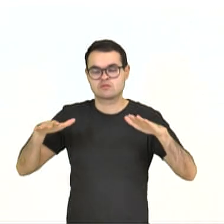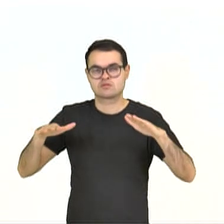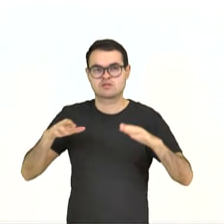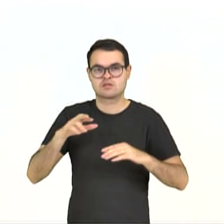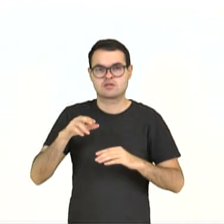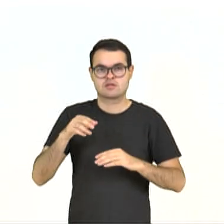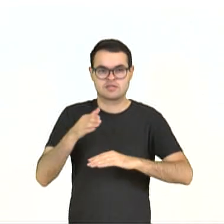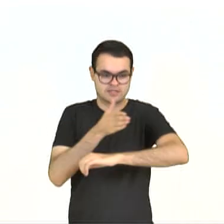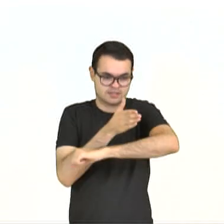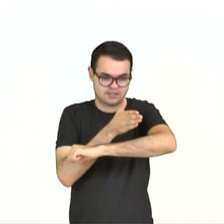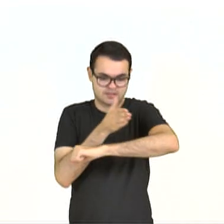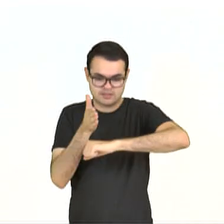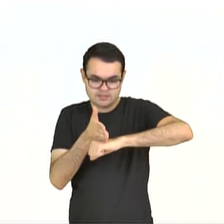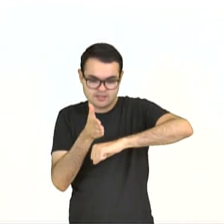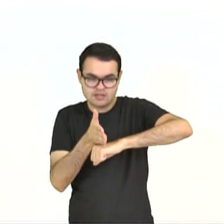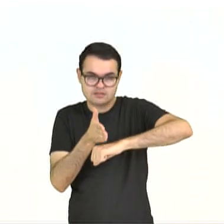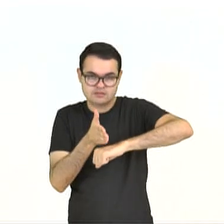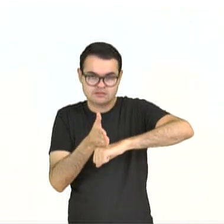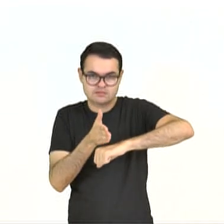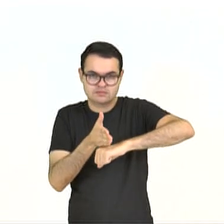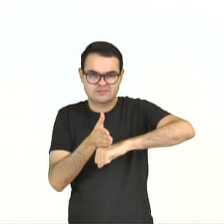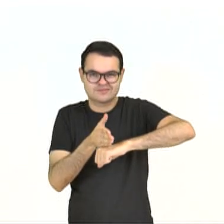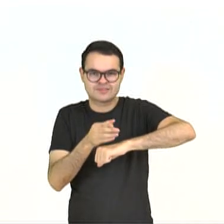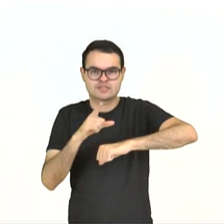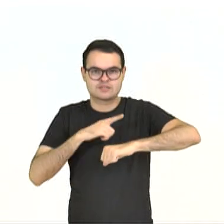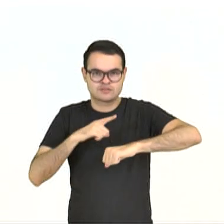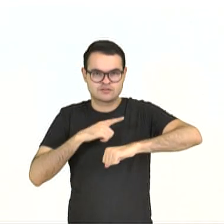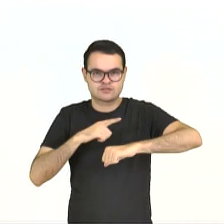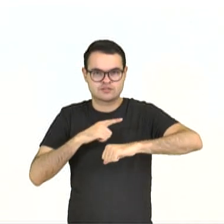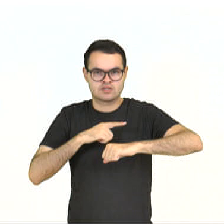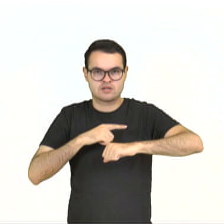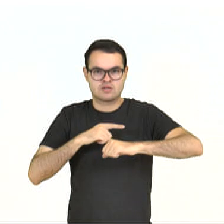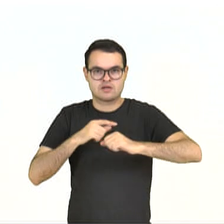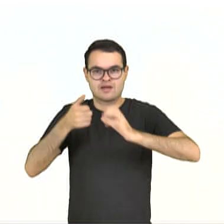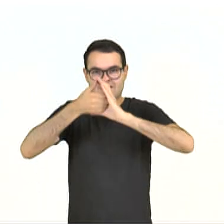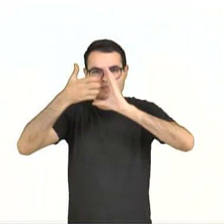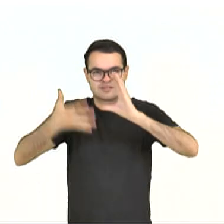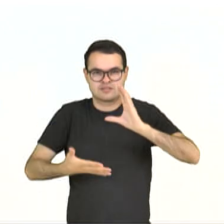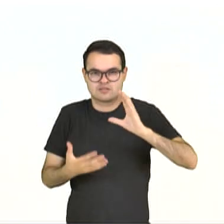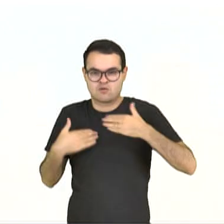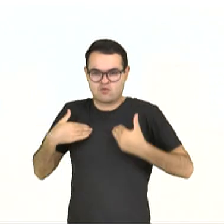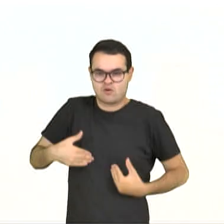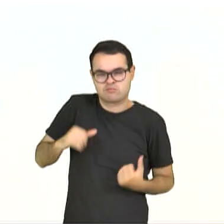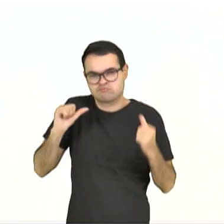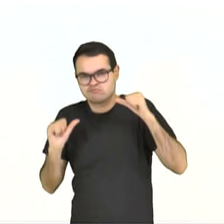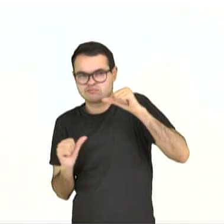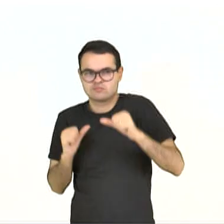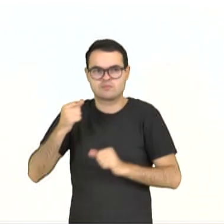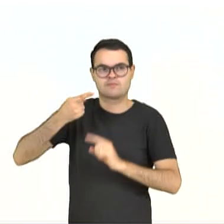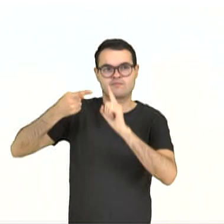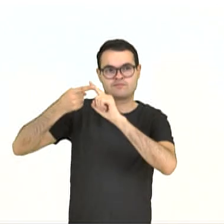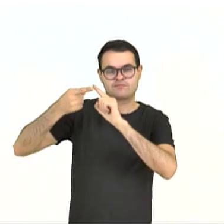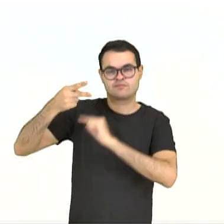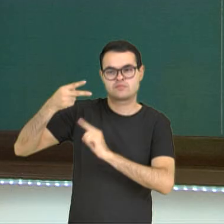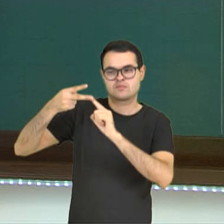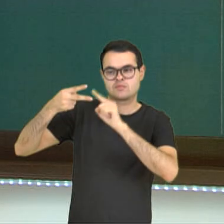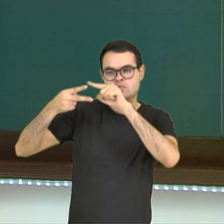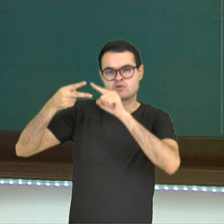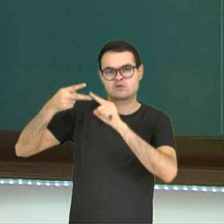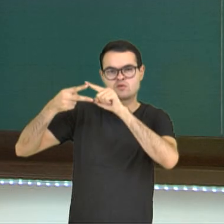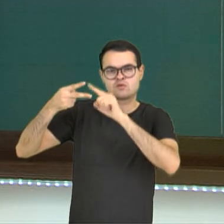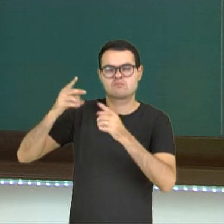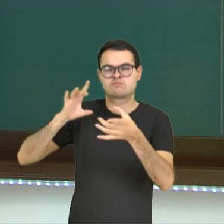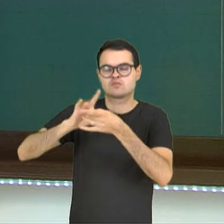Moderna tinham por característica o contorcionismo? O Renascimento e o Maneirismo ou o Barroco e o